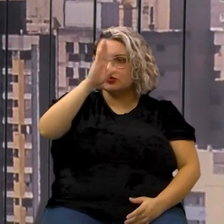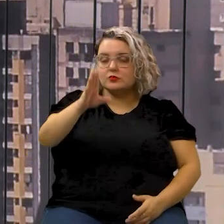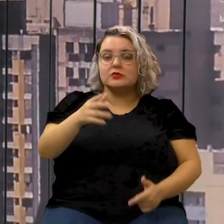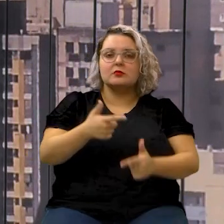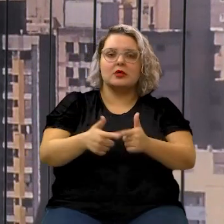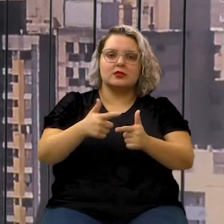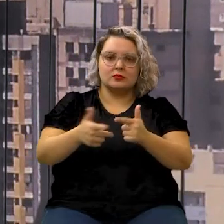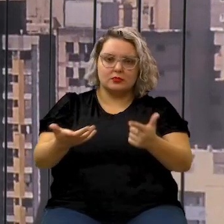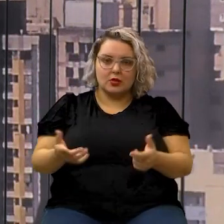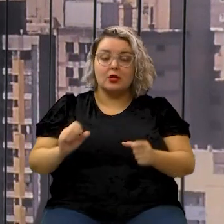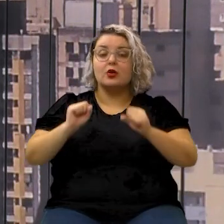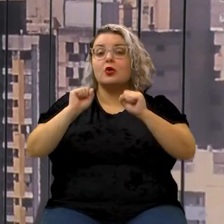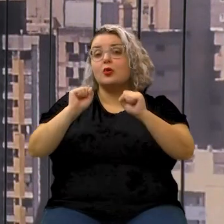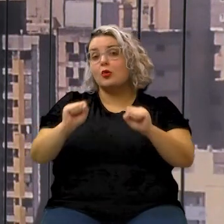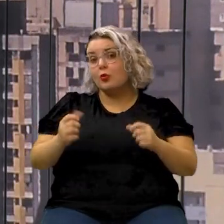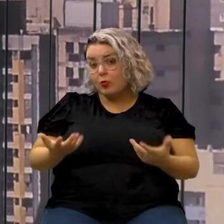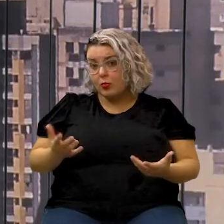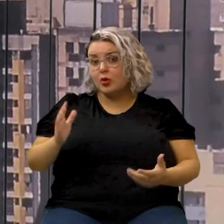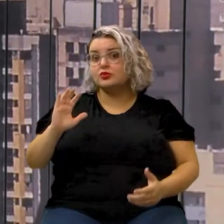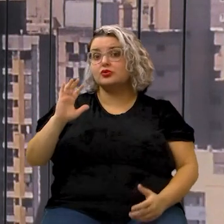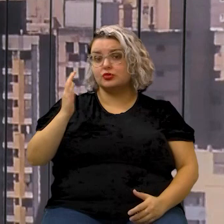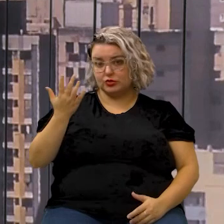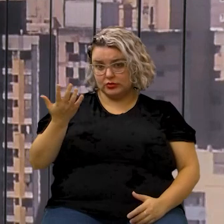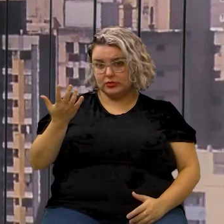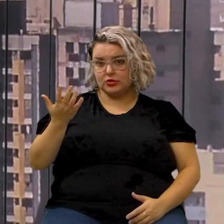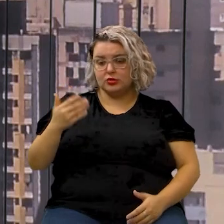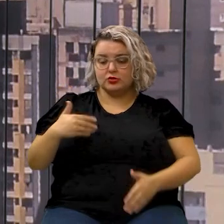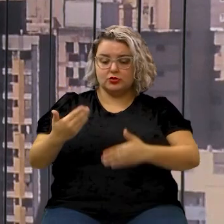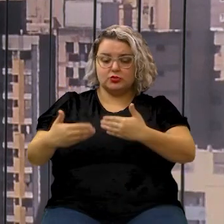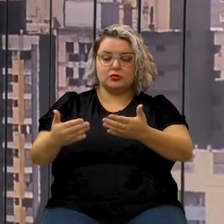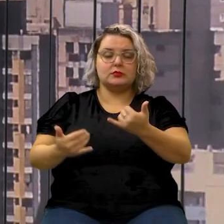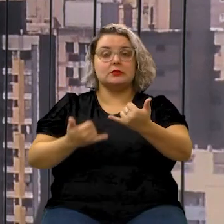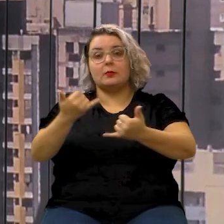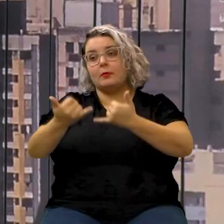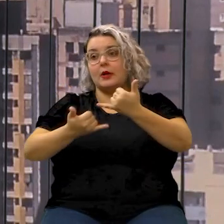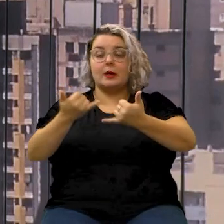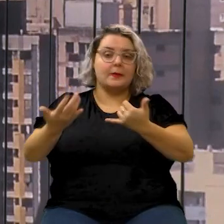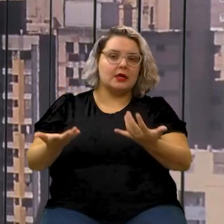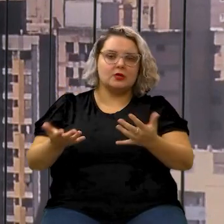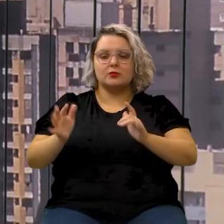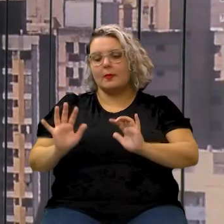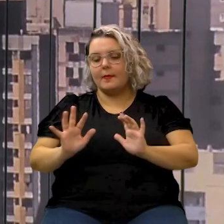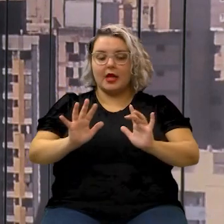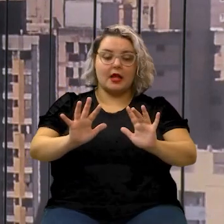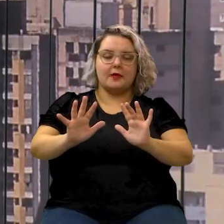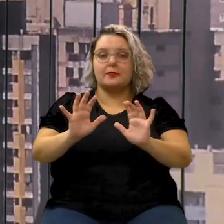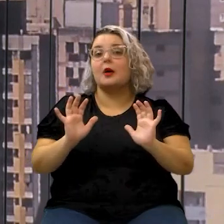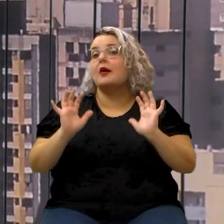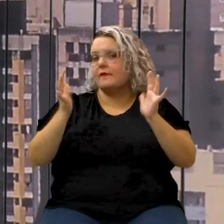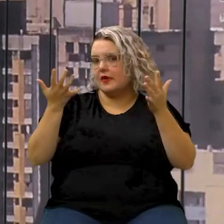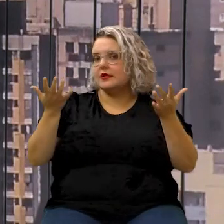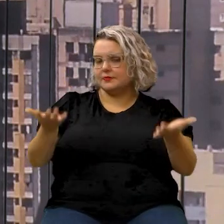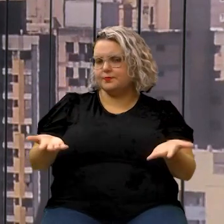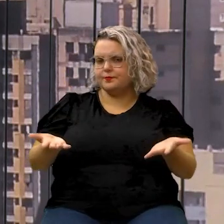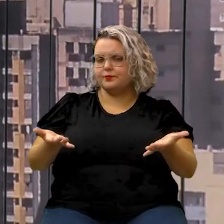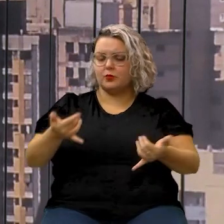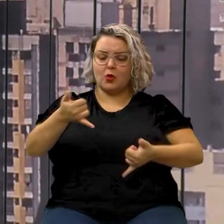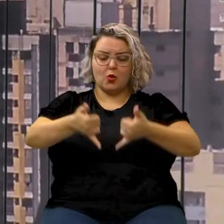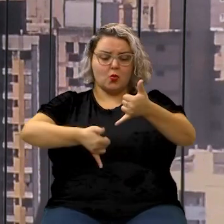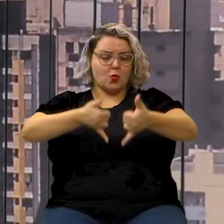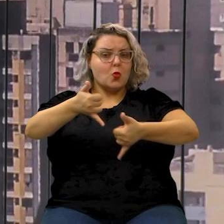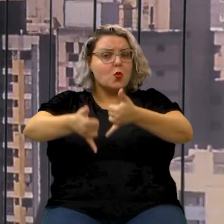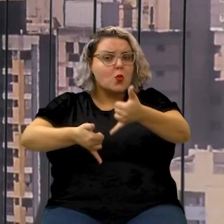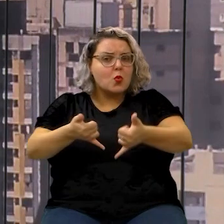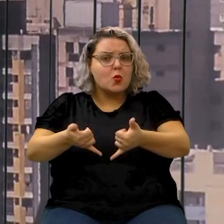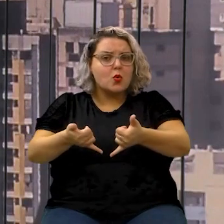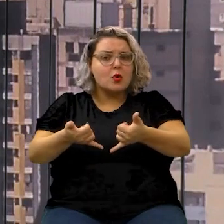principais problemas, né, que podem aí ocorrer durante essa brincadeira, durante esse desfile, durante a festa, né? O salto